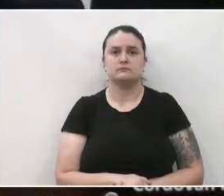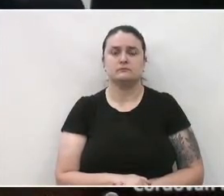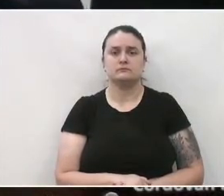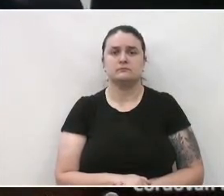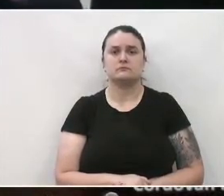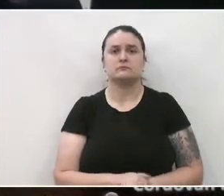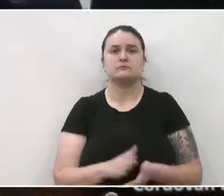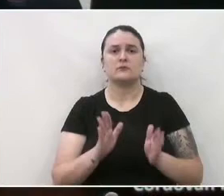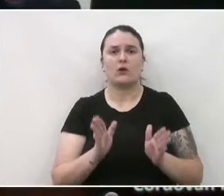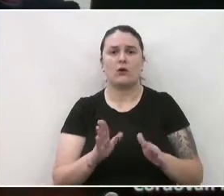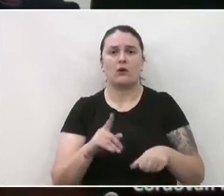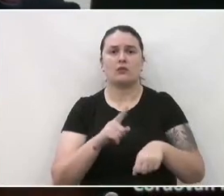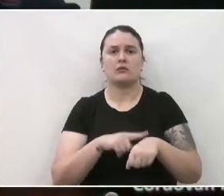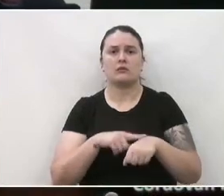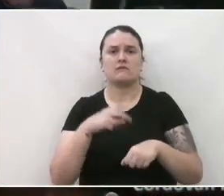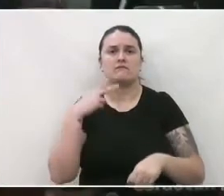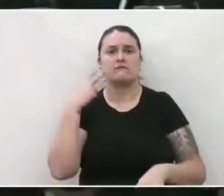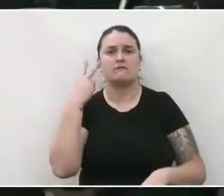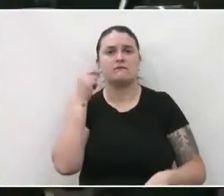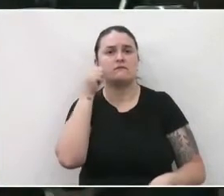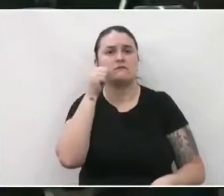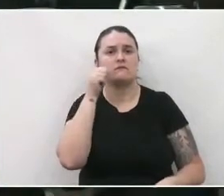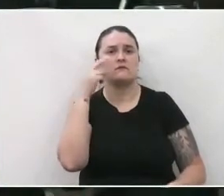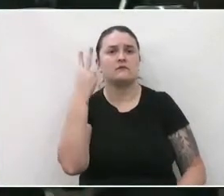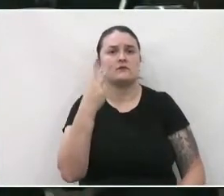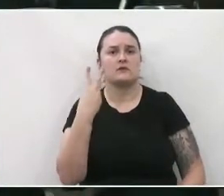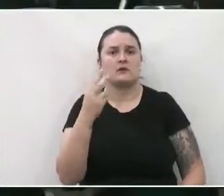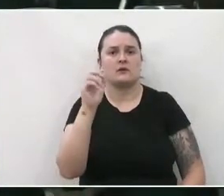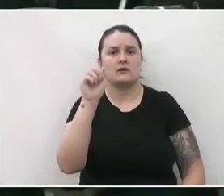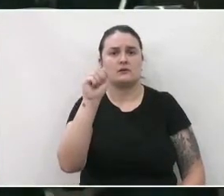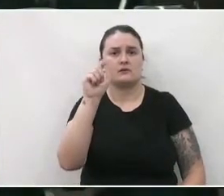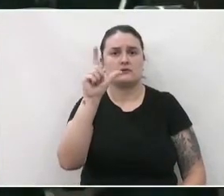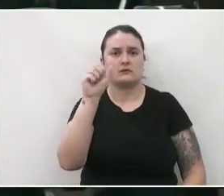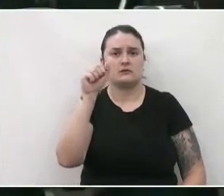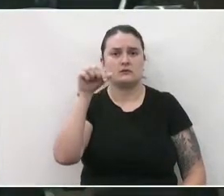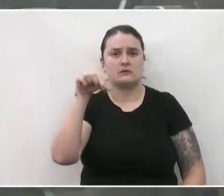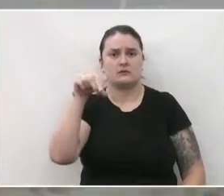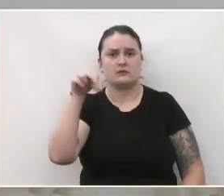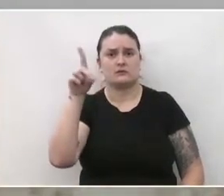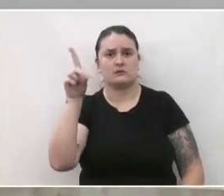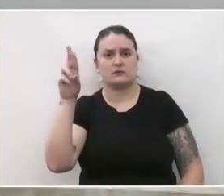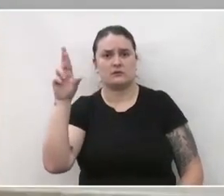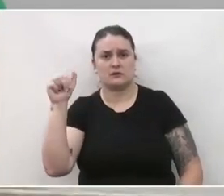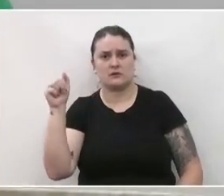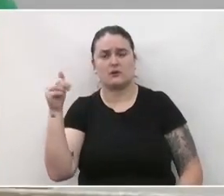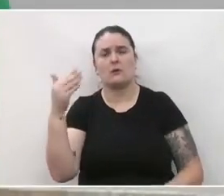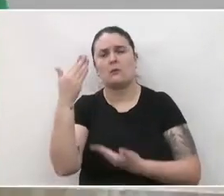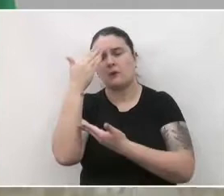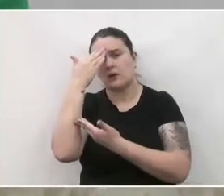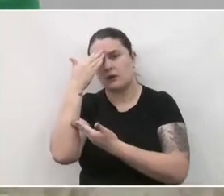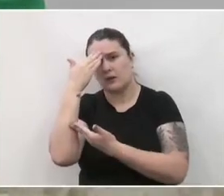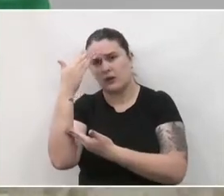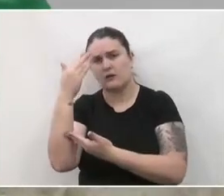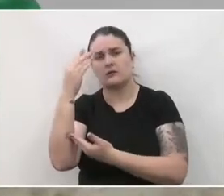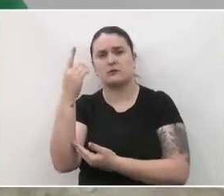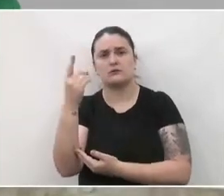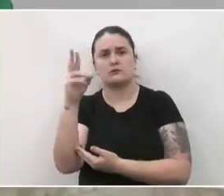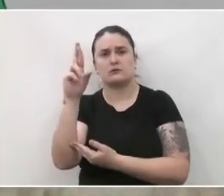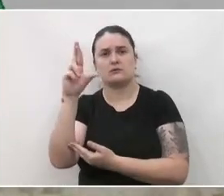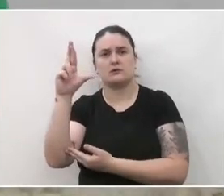Com a palavra, a vereadora Alandra Roveda. Boa noite a todos. Boa noite, doutor Ricardo, por se fazer presente nessa Casa de